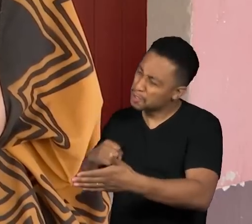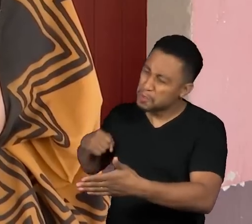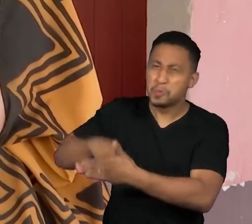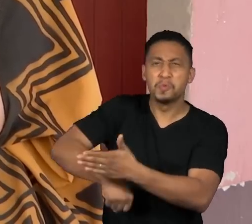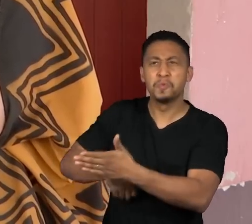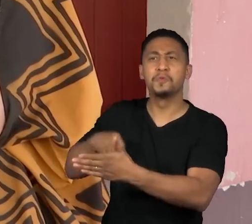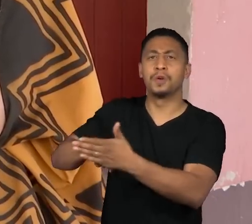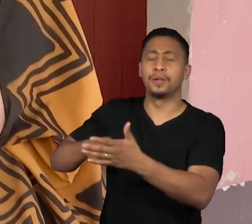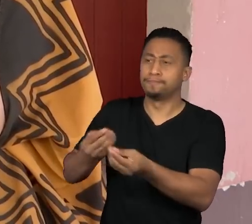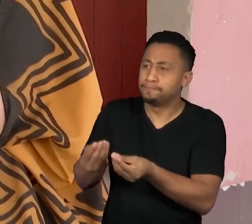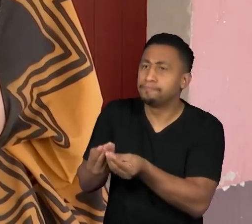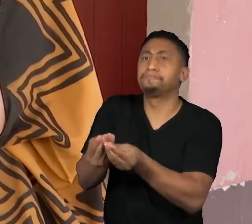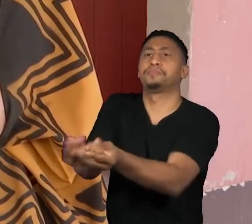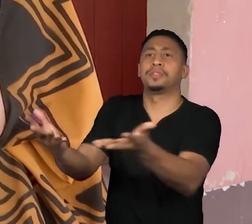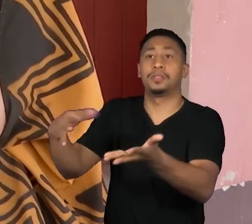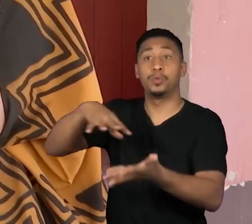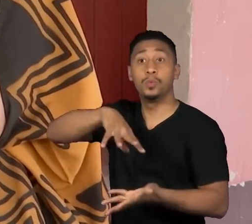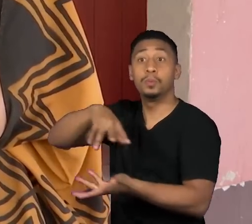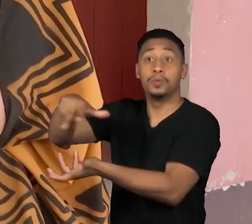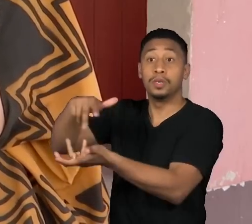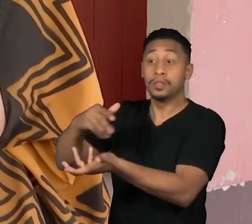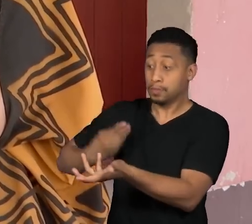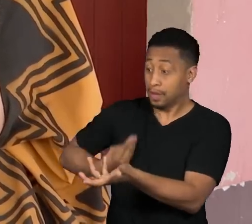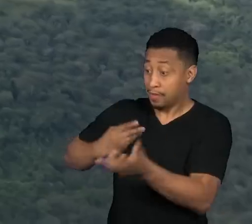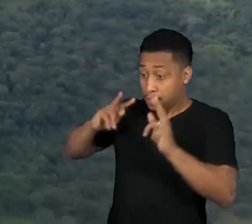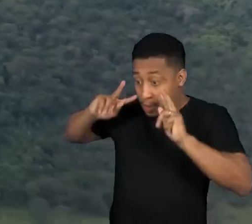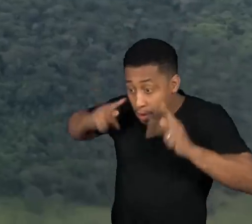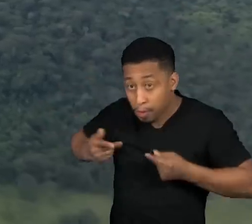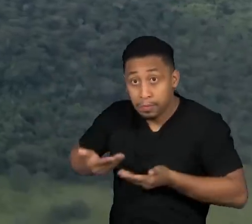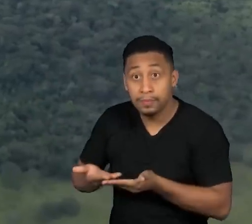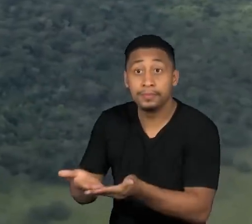mundo, a gente luta pela sobrevivência da humanidade.